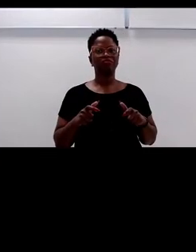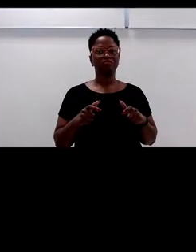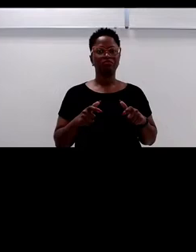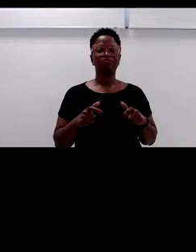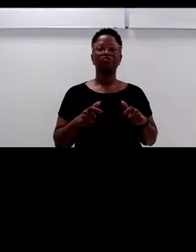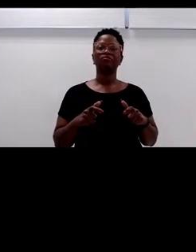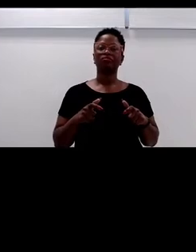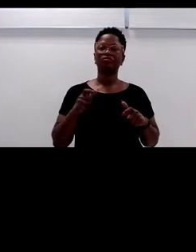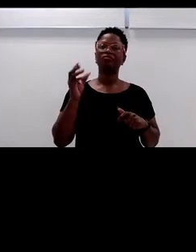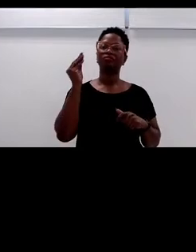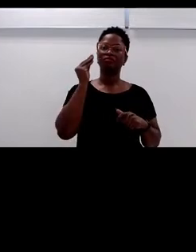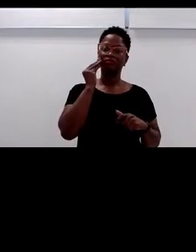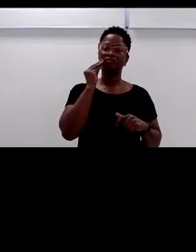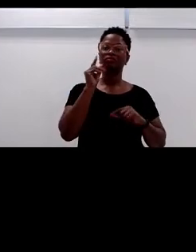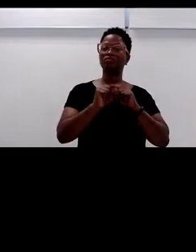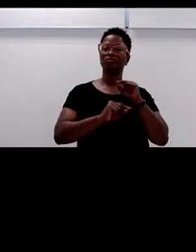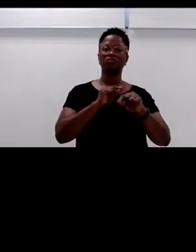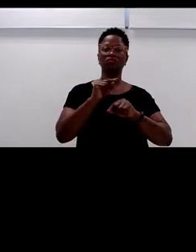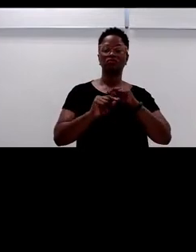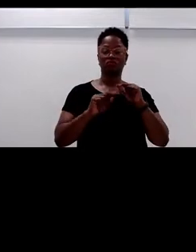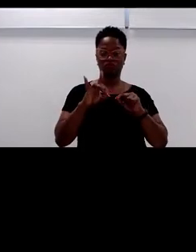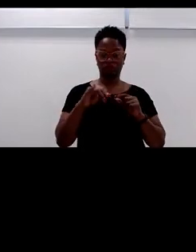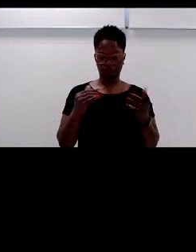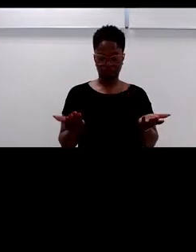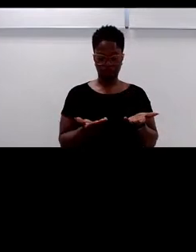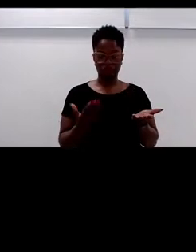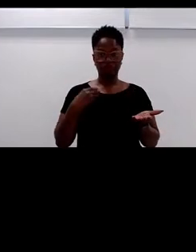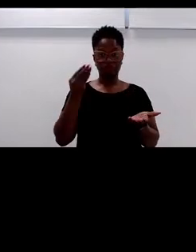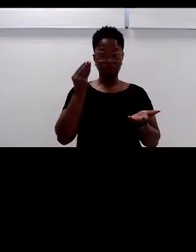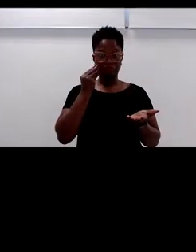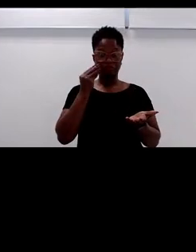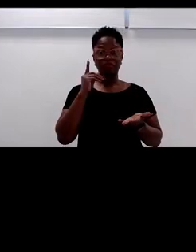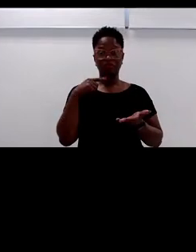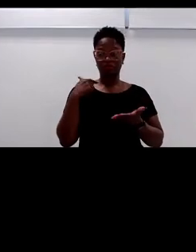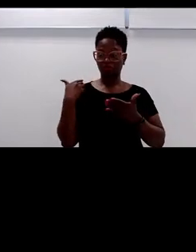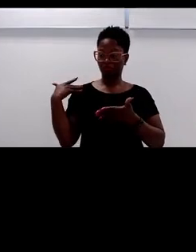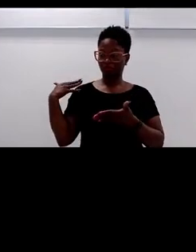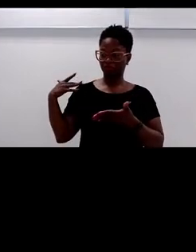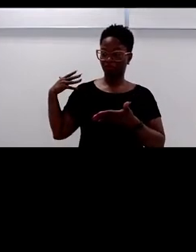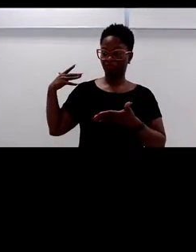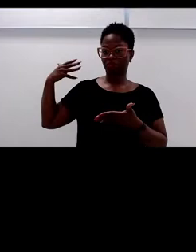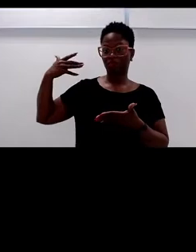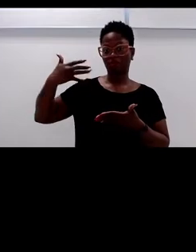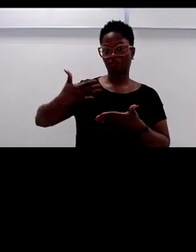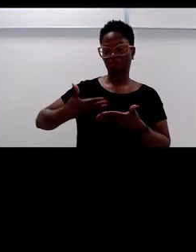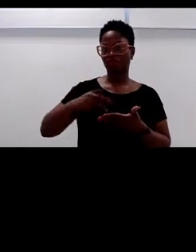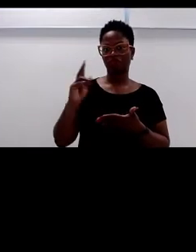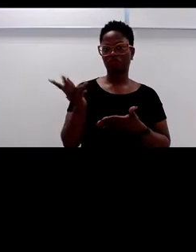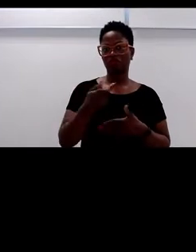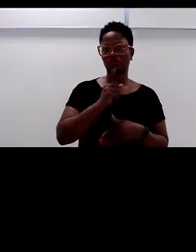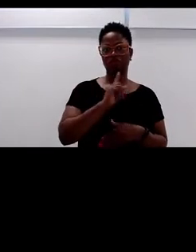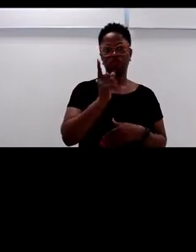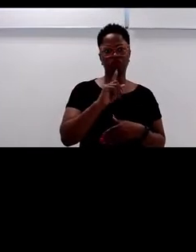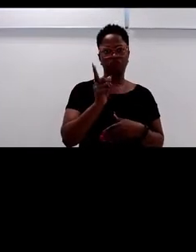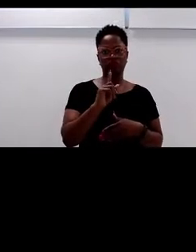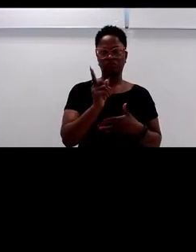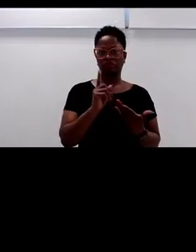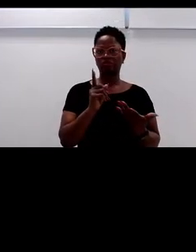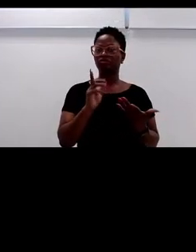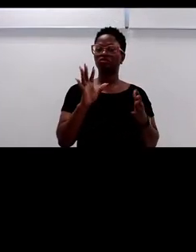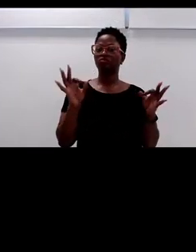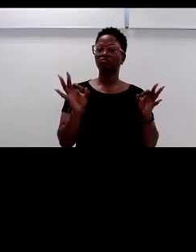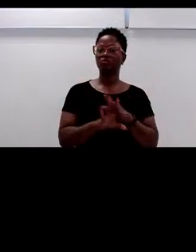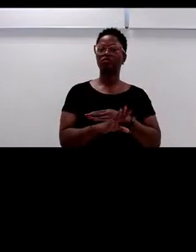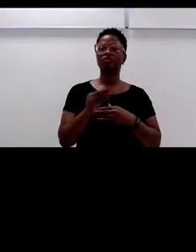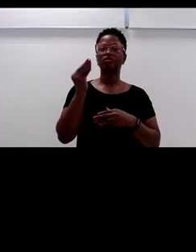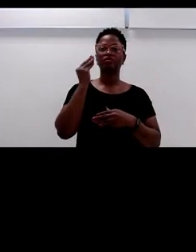tentar trazer para os dias de hoje, né? Tentar trazer o passado, que às vezes já não acontece mais, essa procissão acabou. Tentar trazer o que